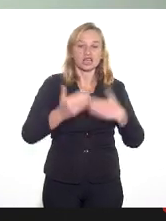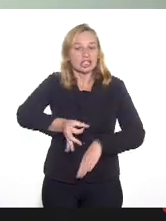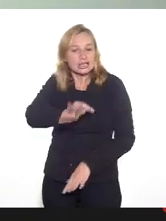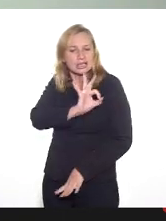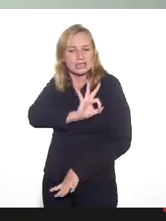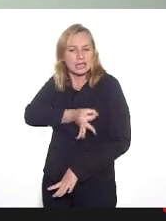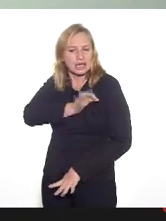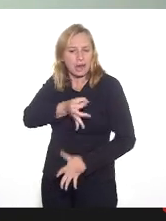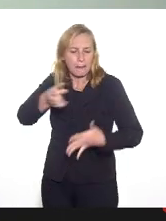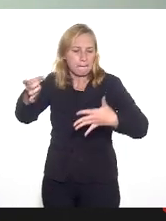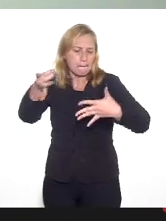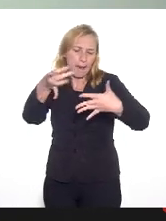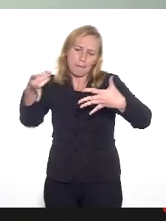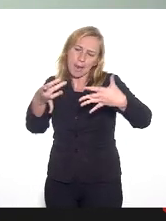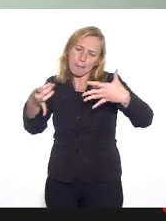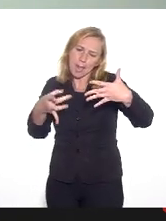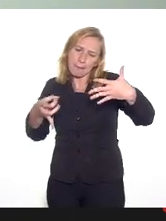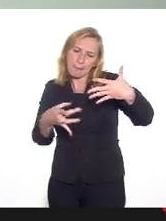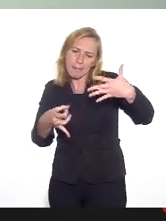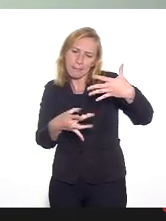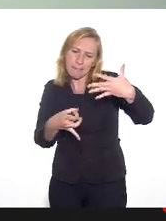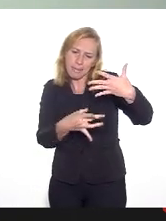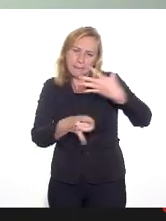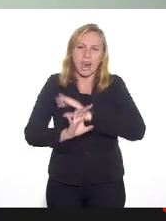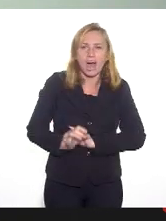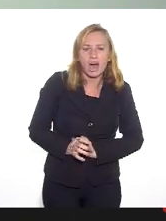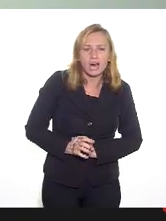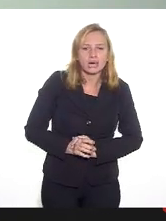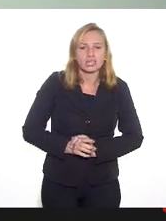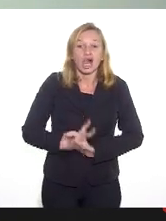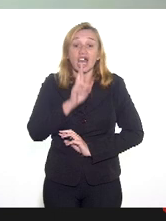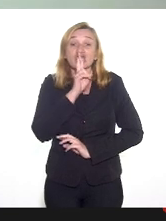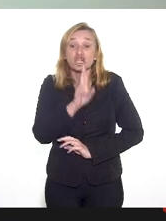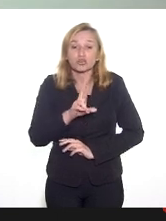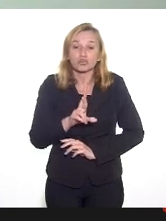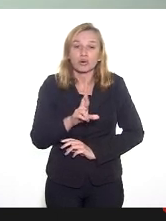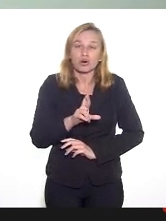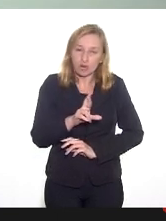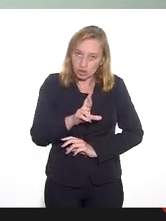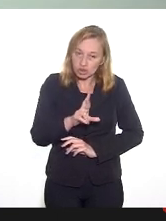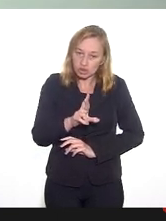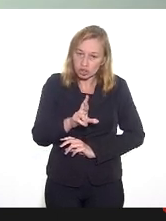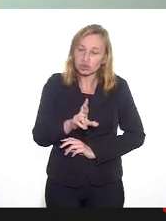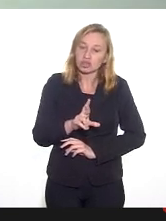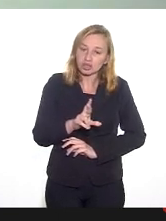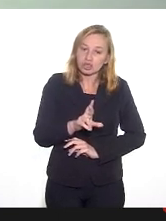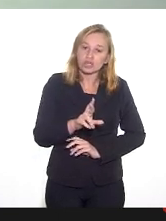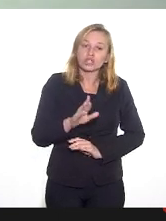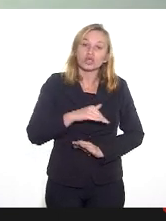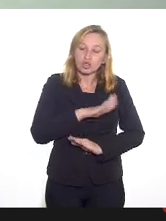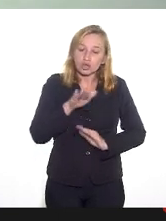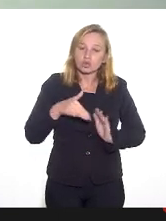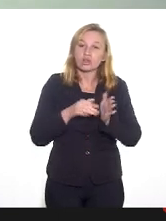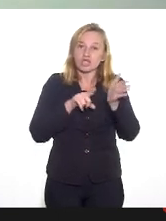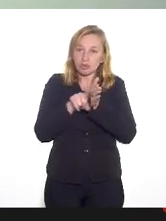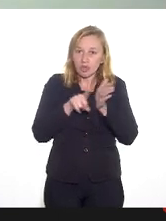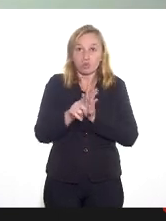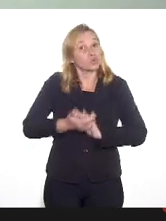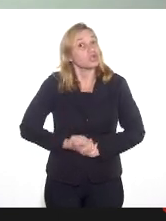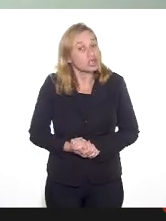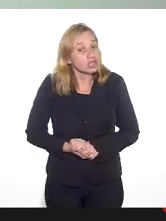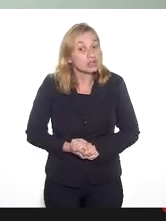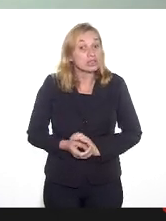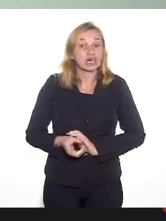forma detalhada as respostas, as indagações feitas por aqui. E